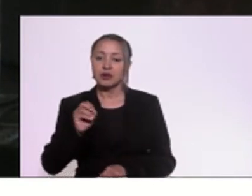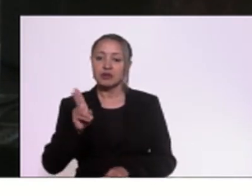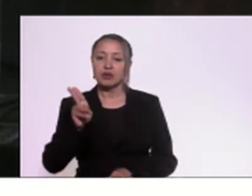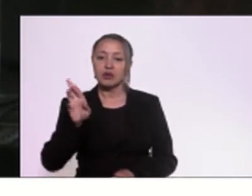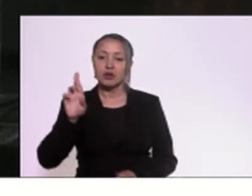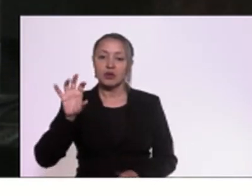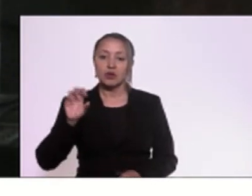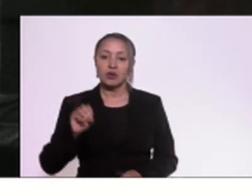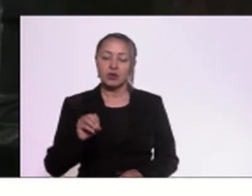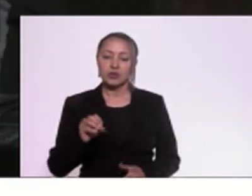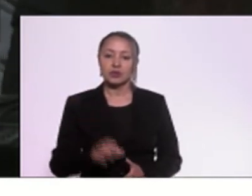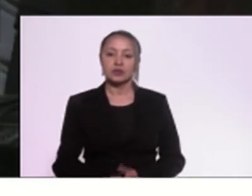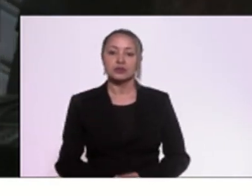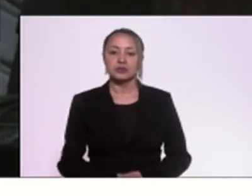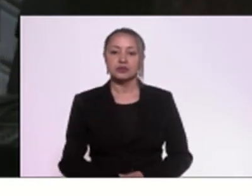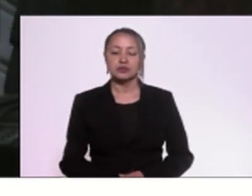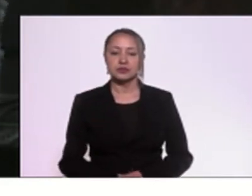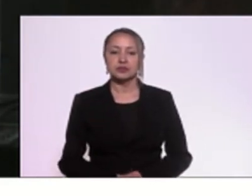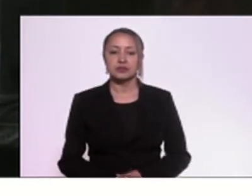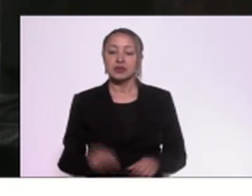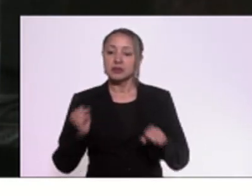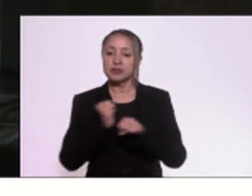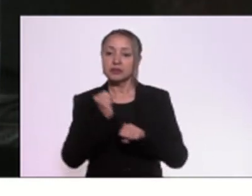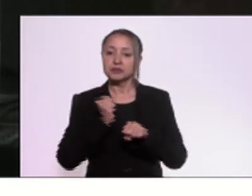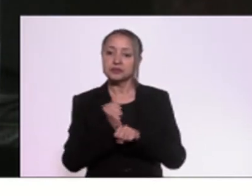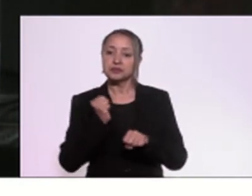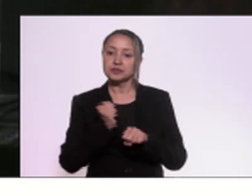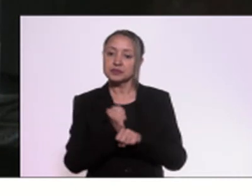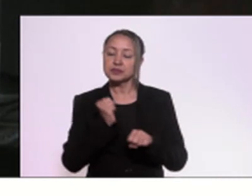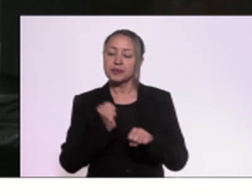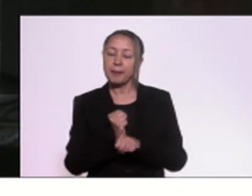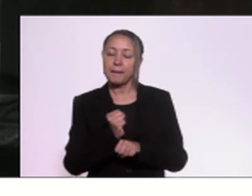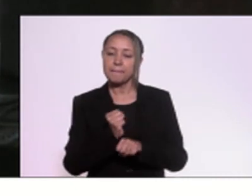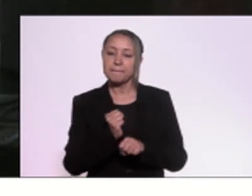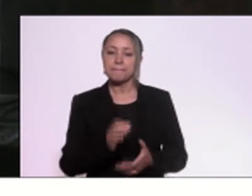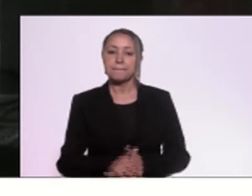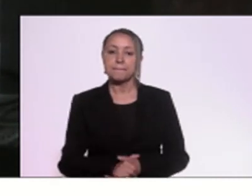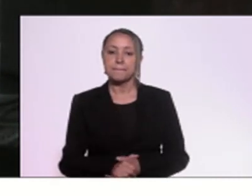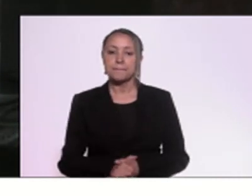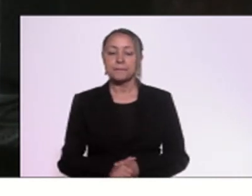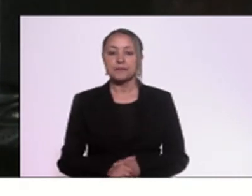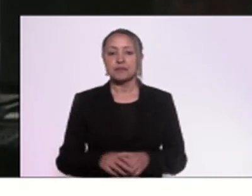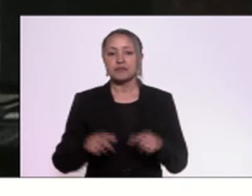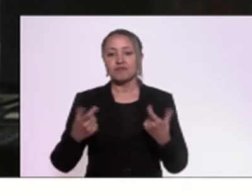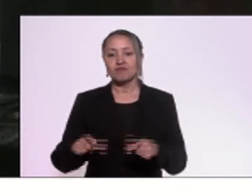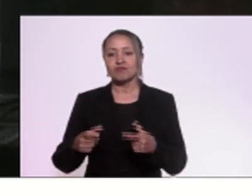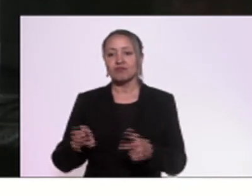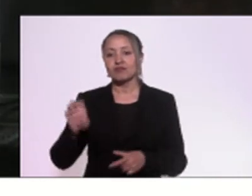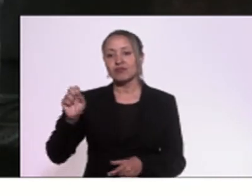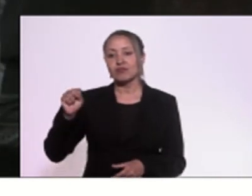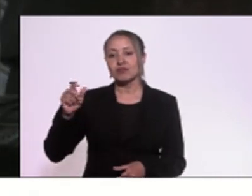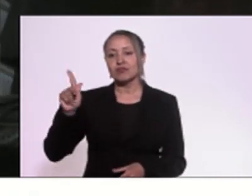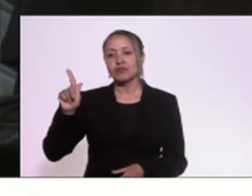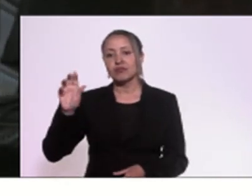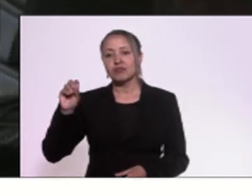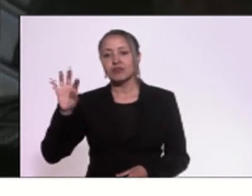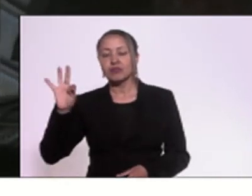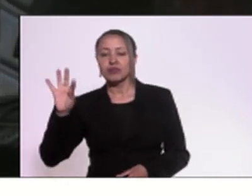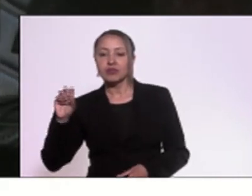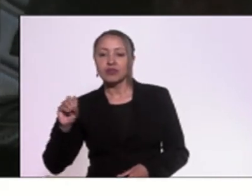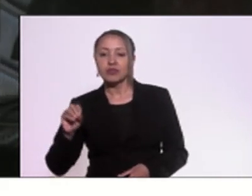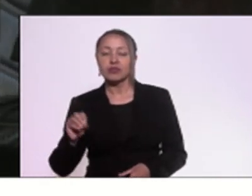ministro. E aí nós conseguimos um convênio. Através de um convênio, que é muito mais fácil passar dinheiro para as universidades